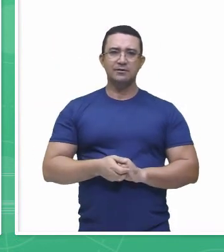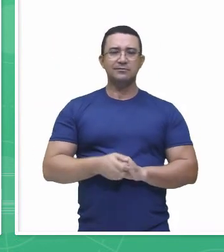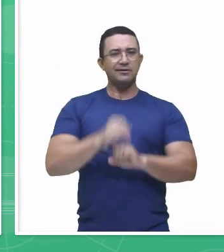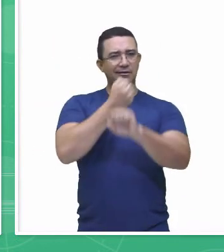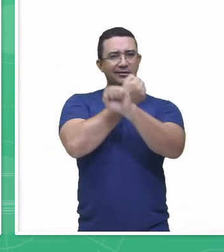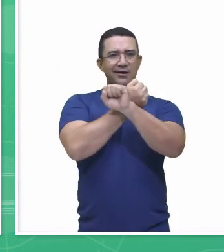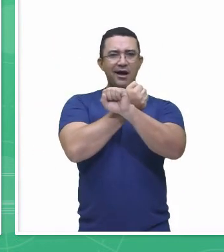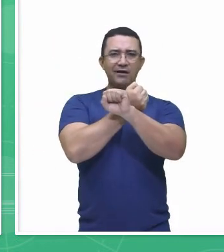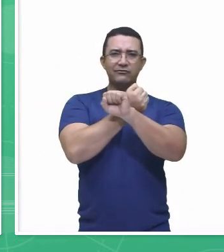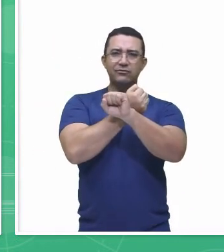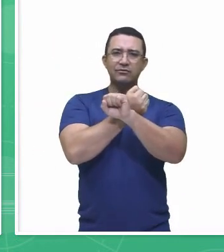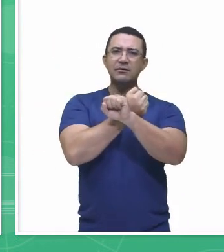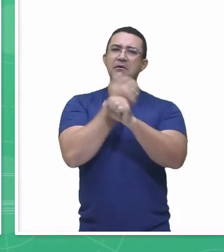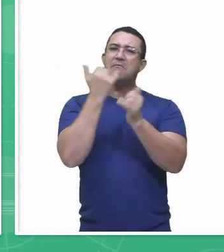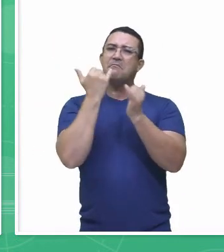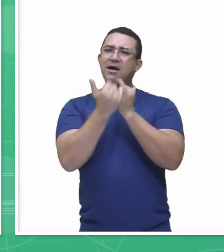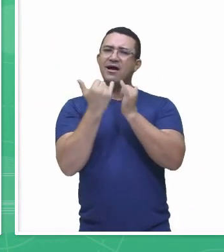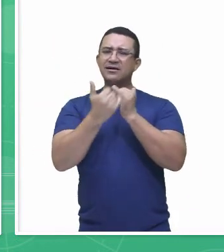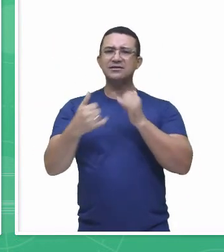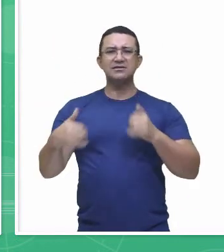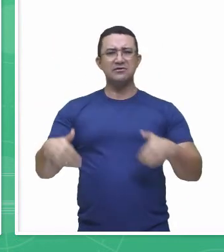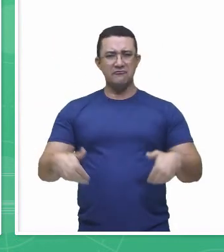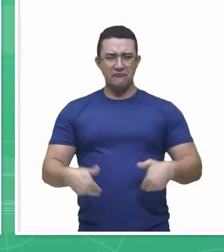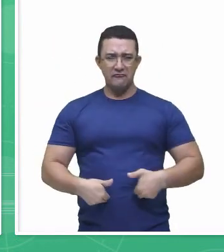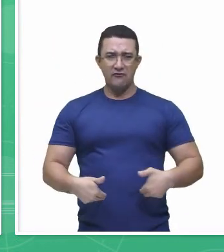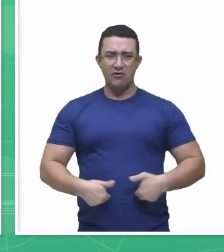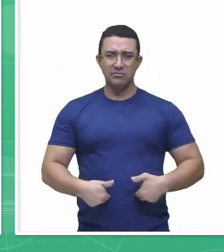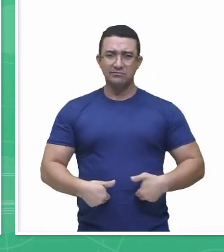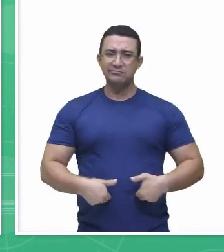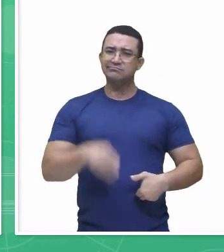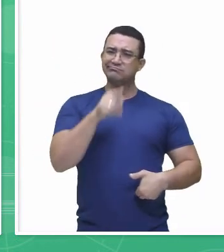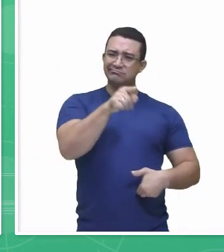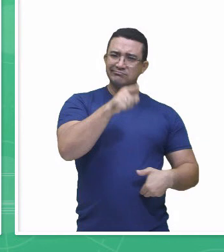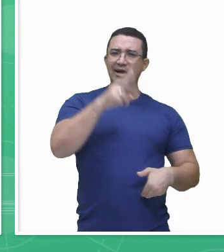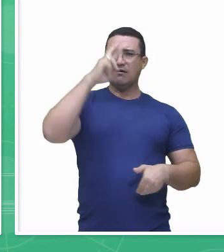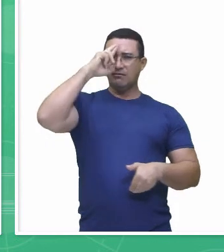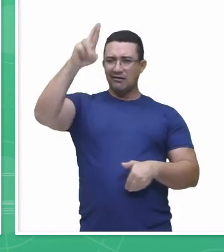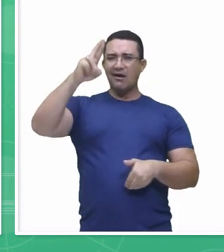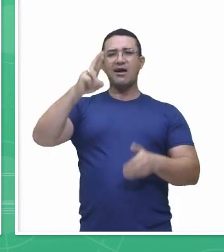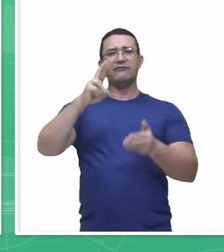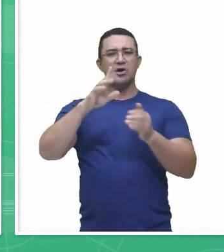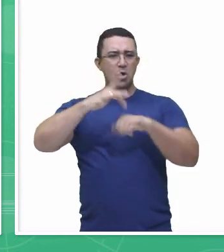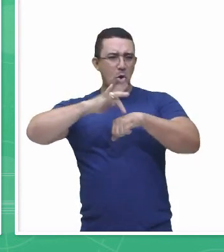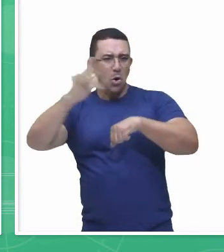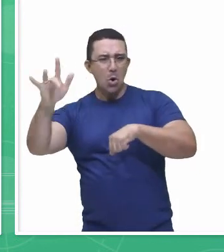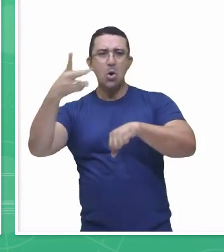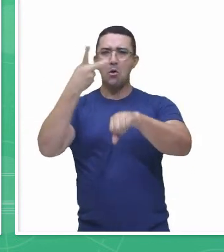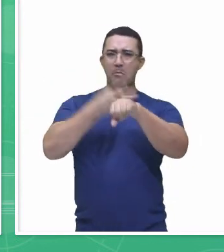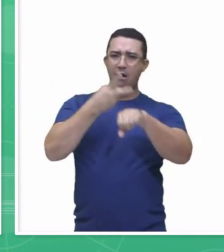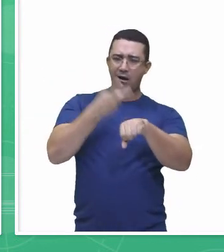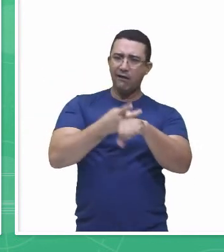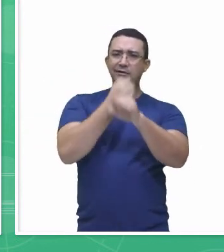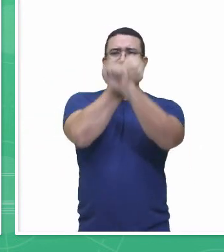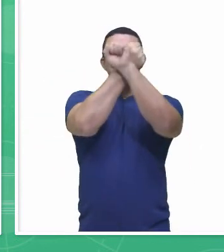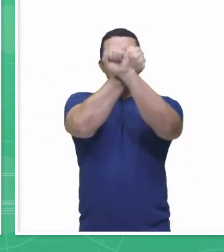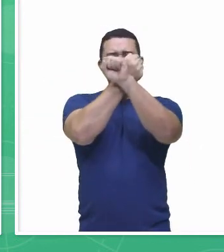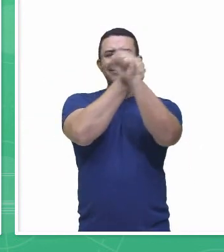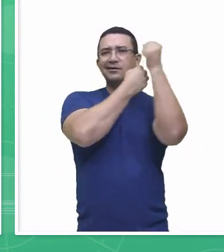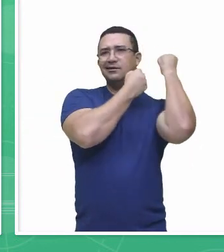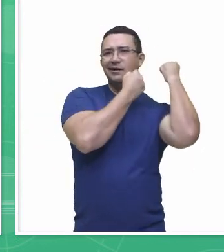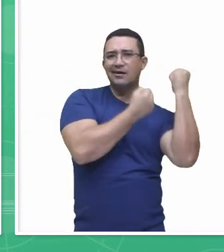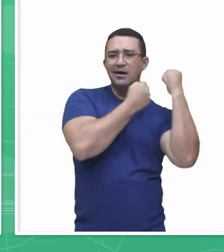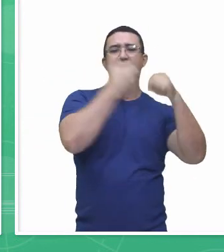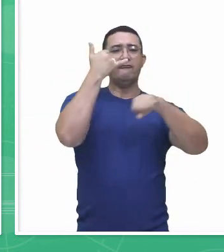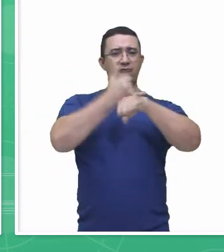escravos parecendo a fome. Os senhores nadando em ouro e prata, os escravos carregados de ferros. Os